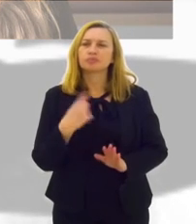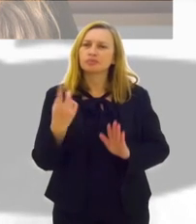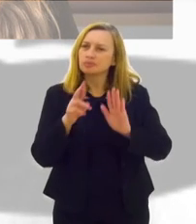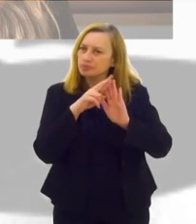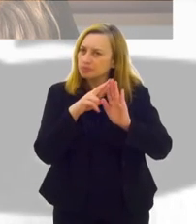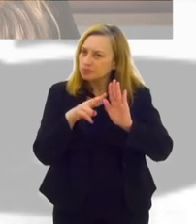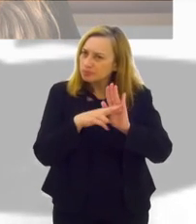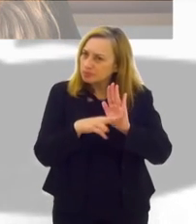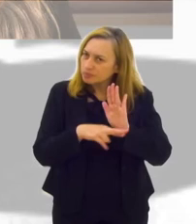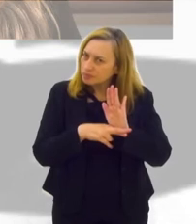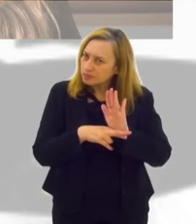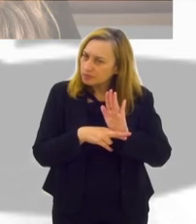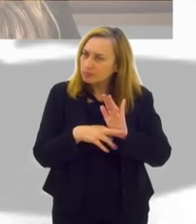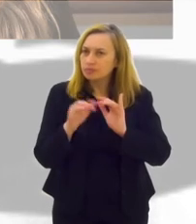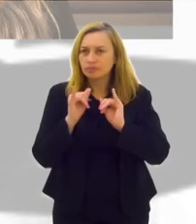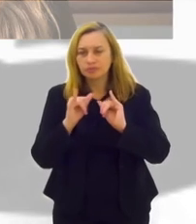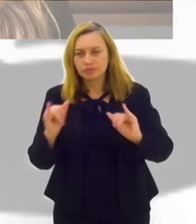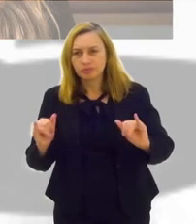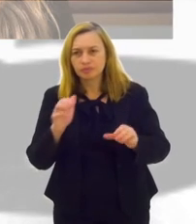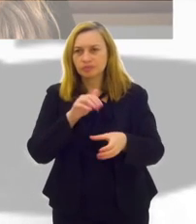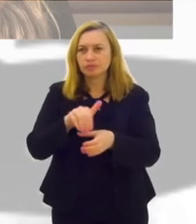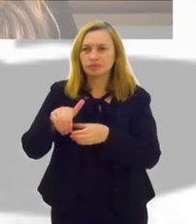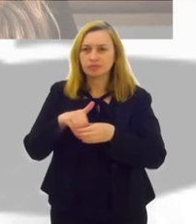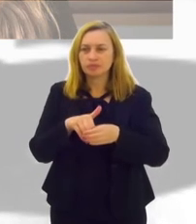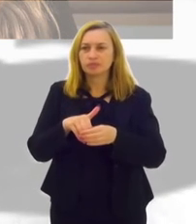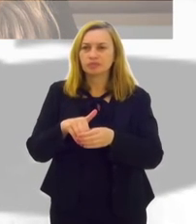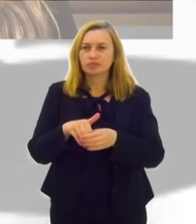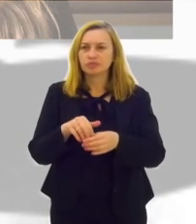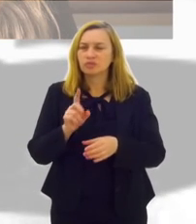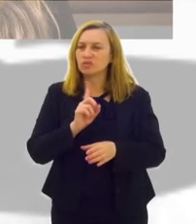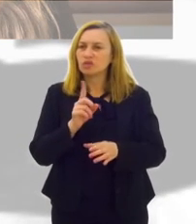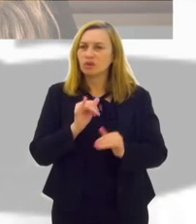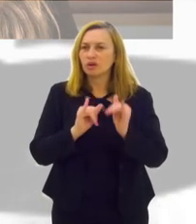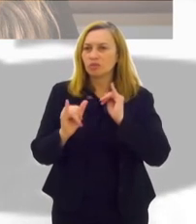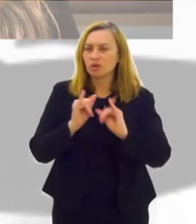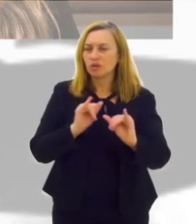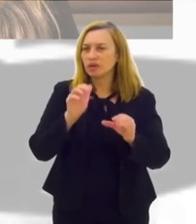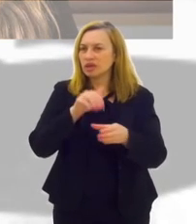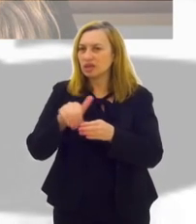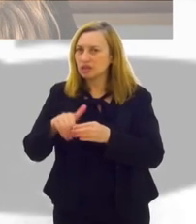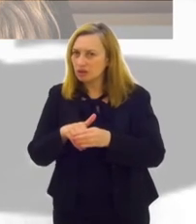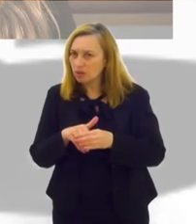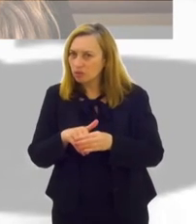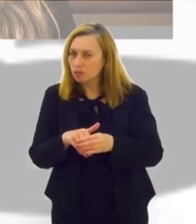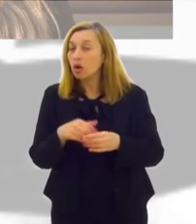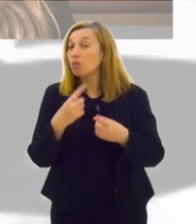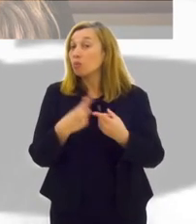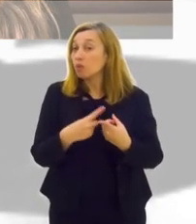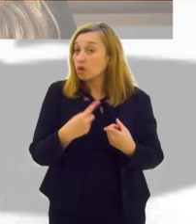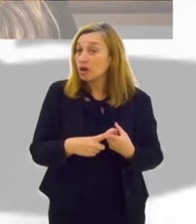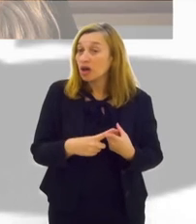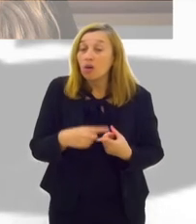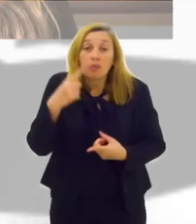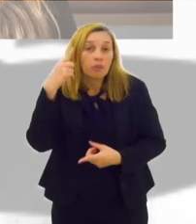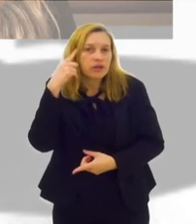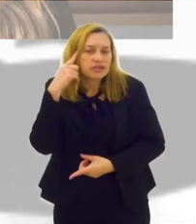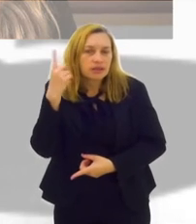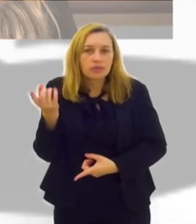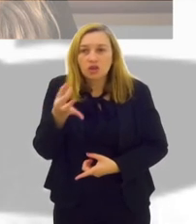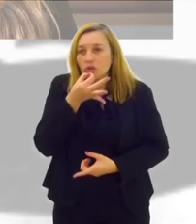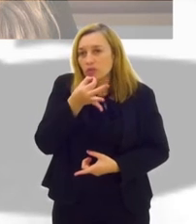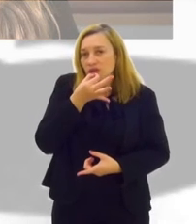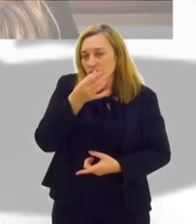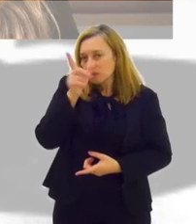a que se destinam essas regras sobre a propaganda eleitoral, não seria considerada propaganda eleitoral. Por quê?